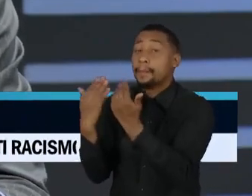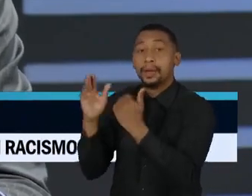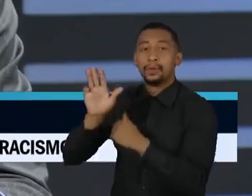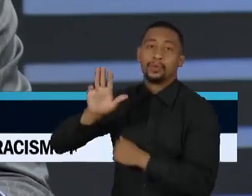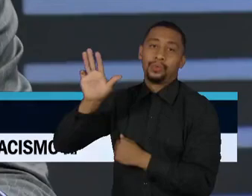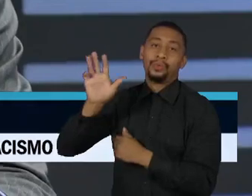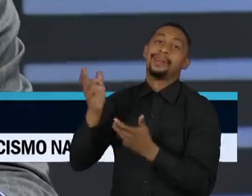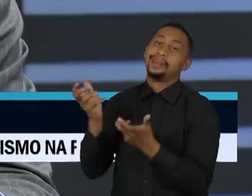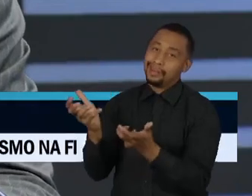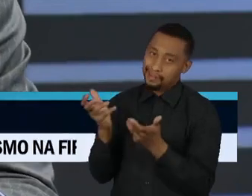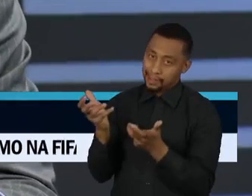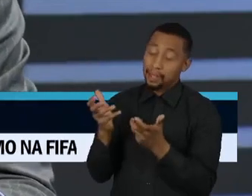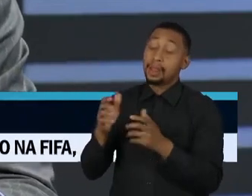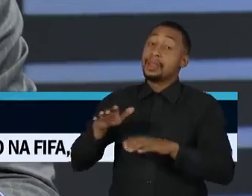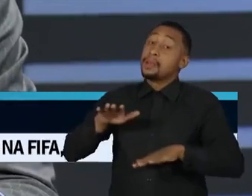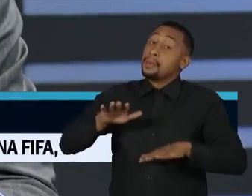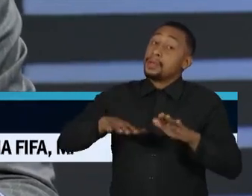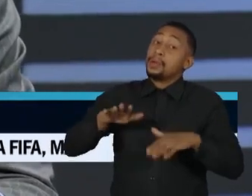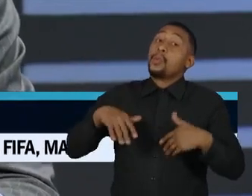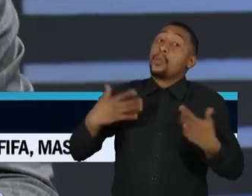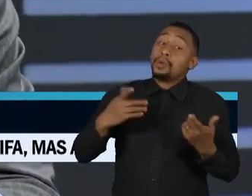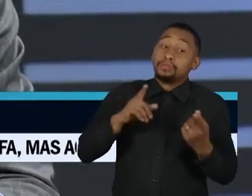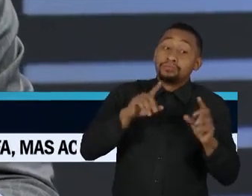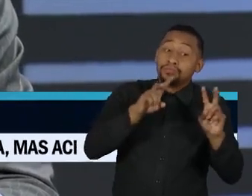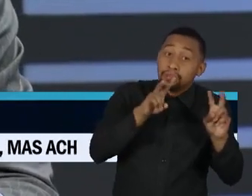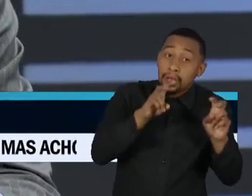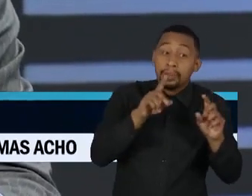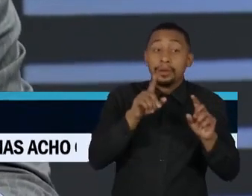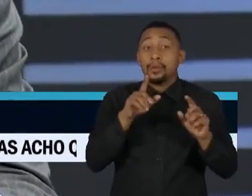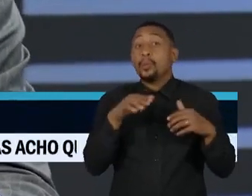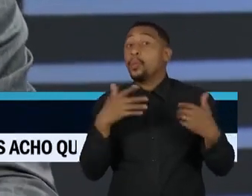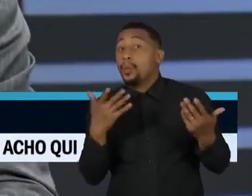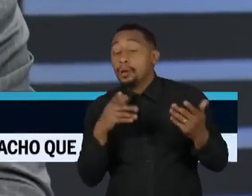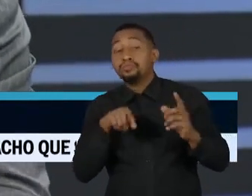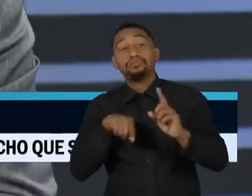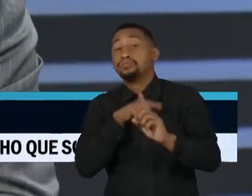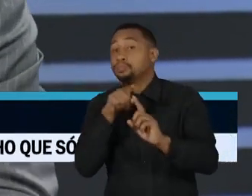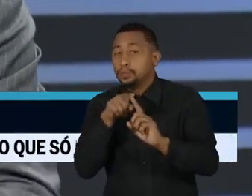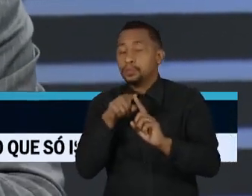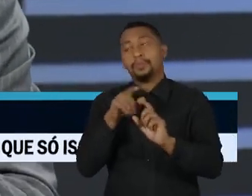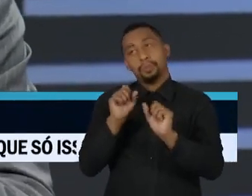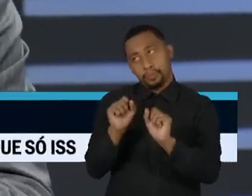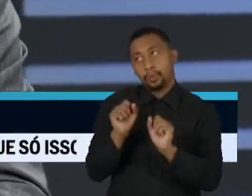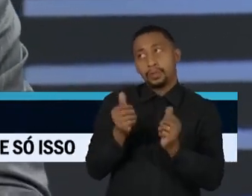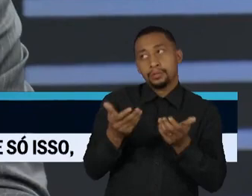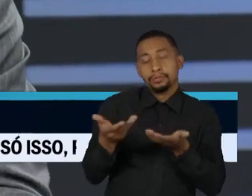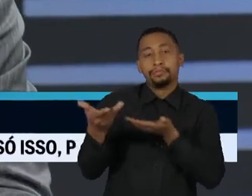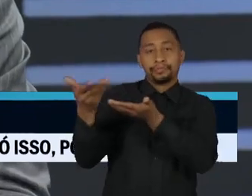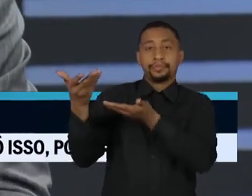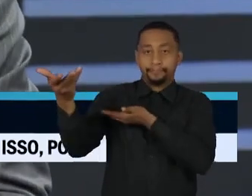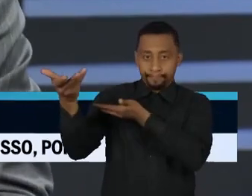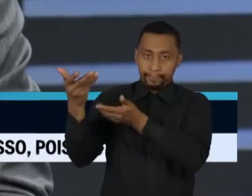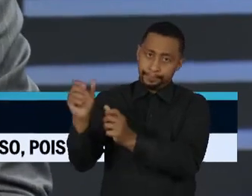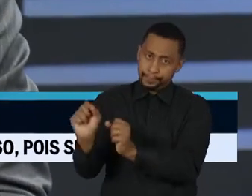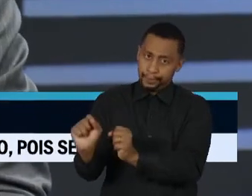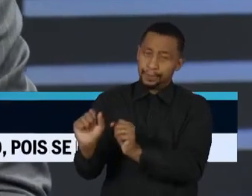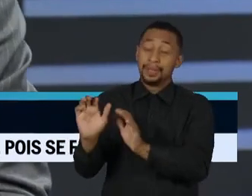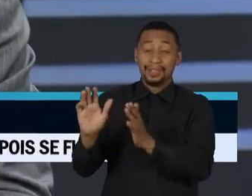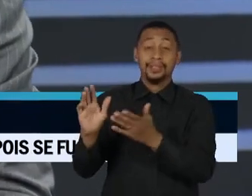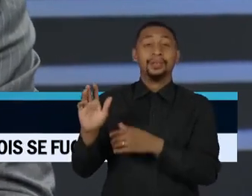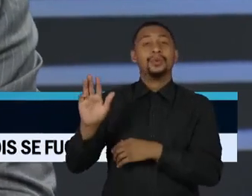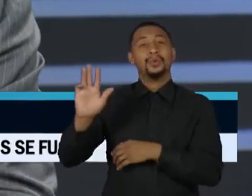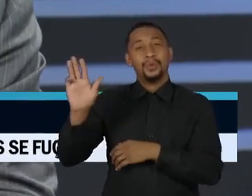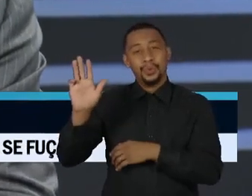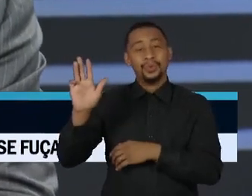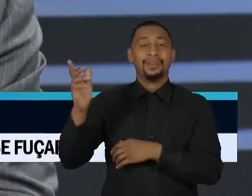ser encaminhada e deve ser pelos ministros, pelos responsáveis da área. Então, a volta do presidente, não sei se ele, a volta talvez seja exagero,